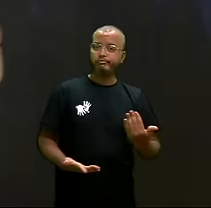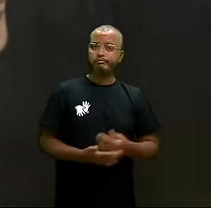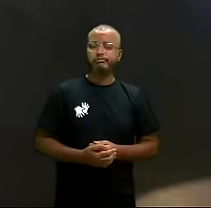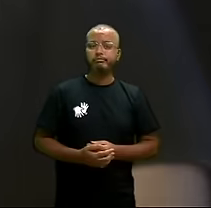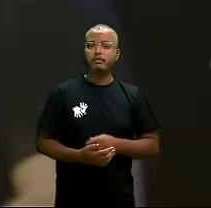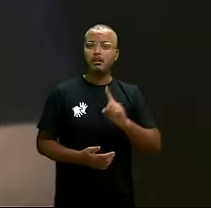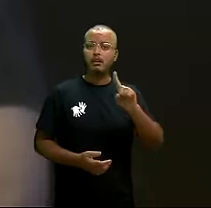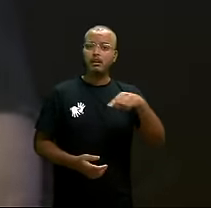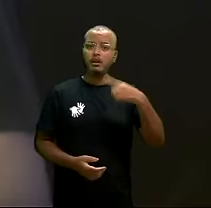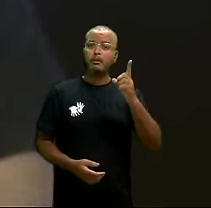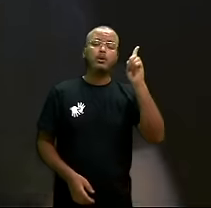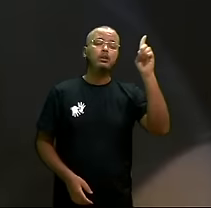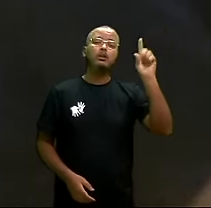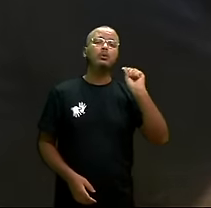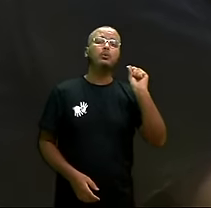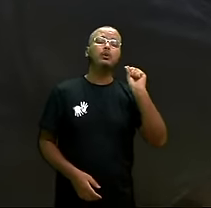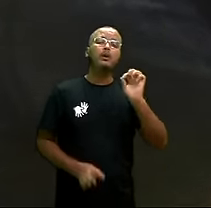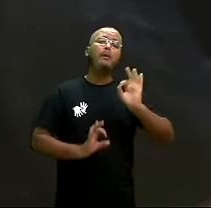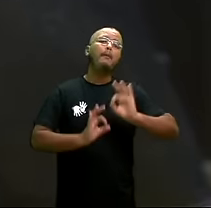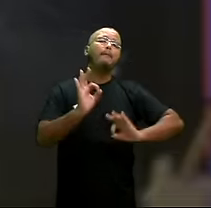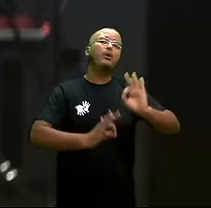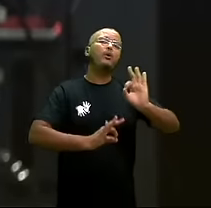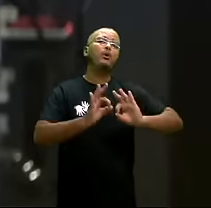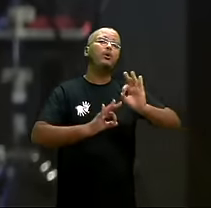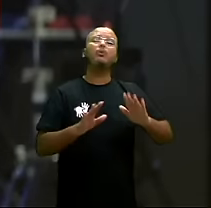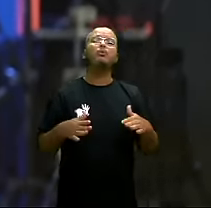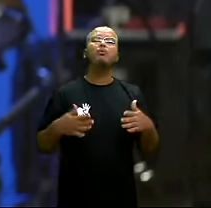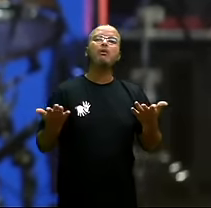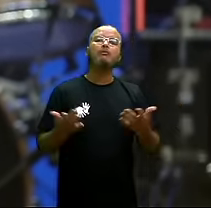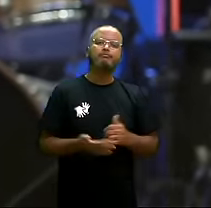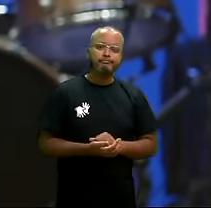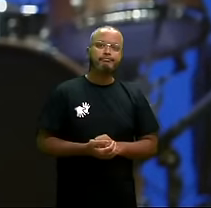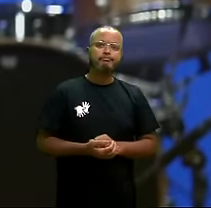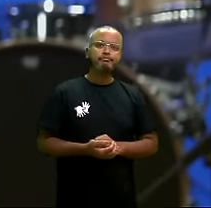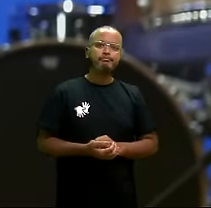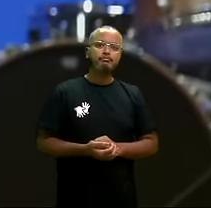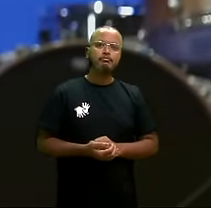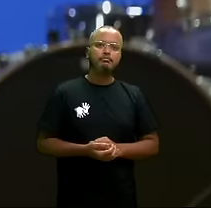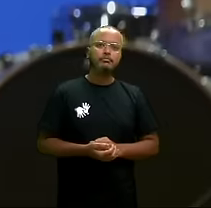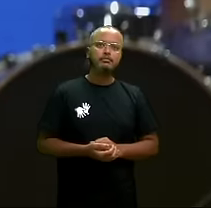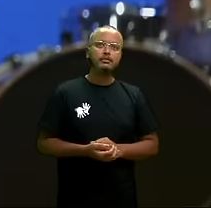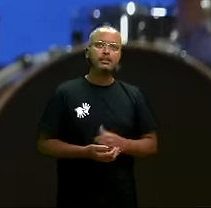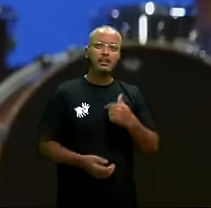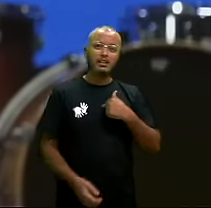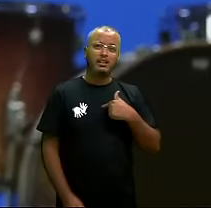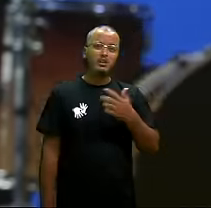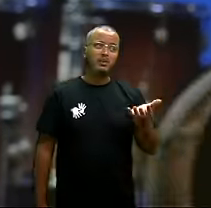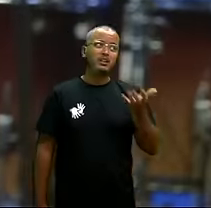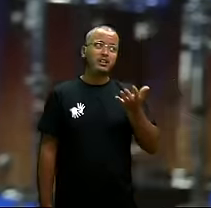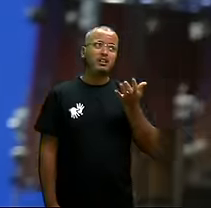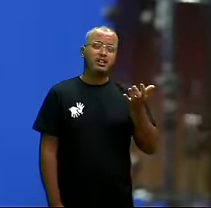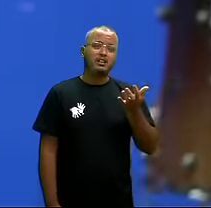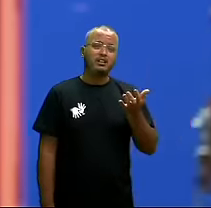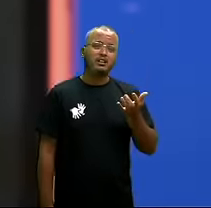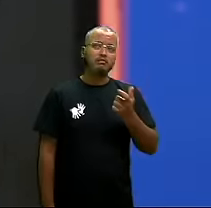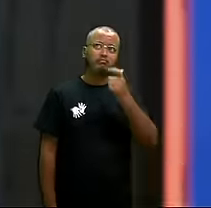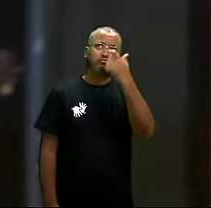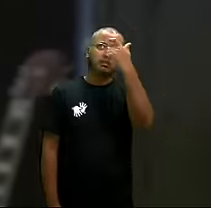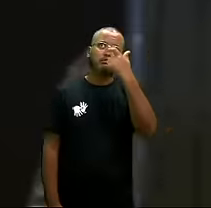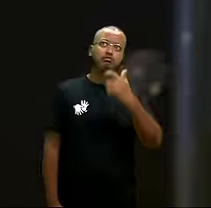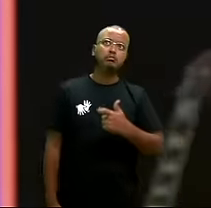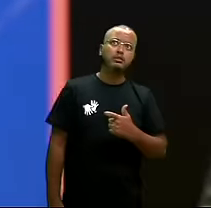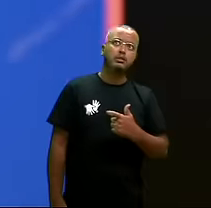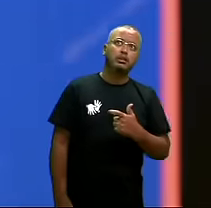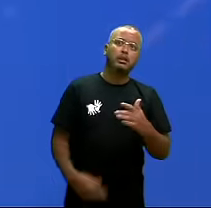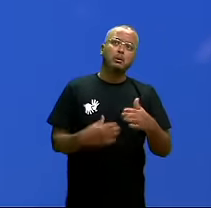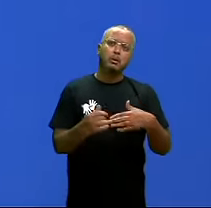aí vem Deus com um grande projeto, né? Eu queria ser qualquer pessoa, irmão, menos Josué. Como é que